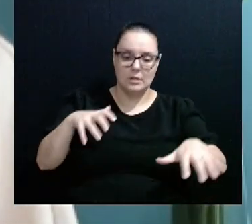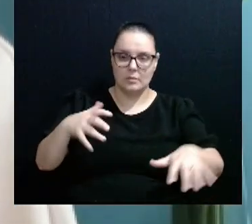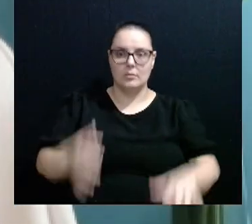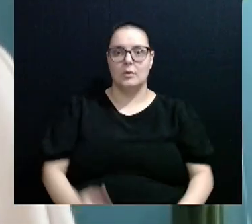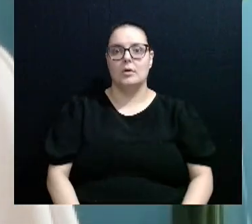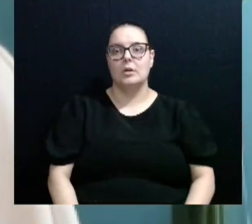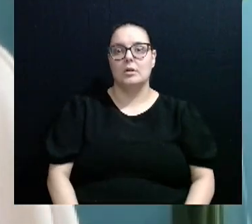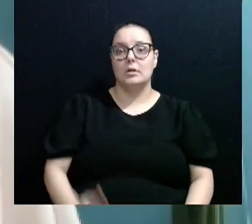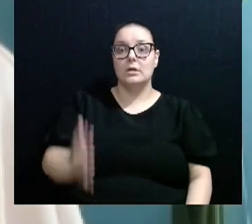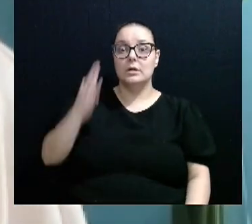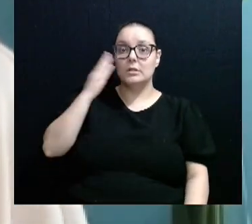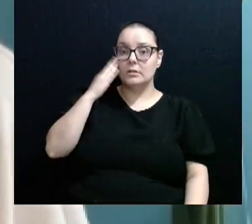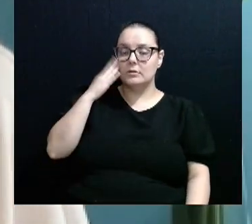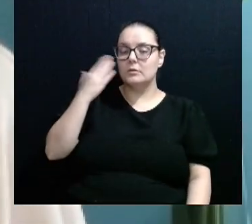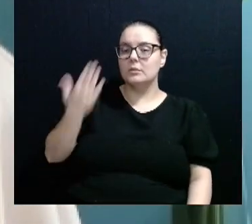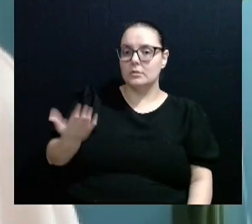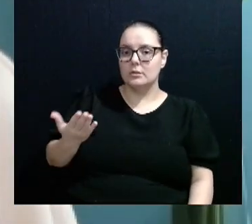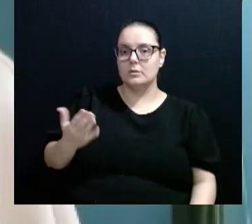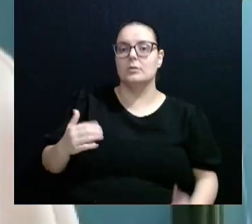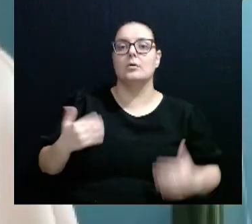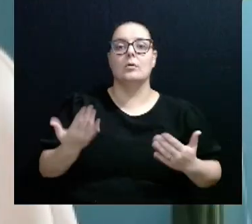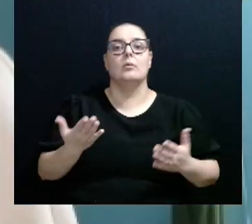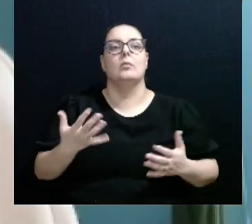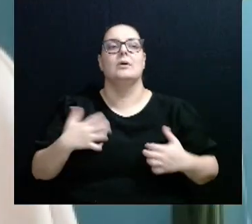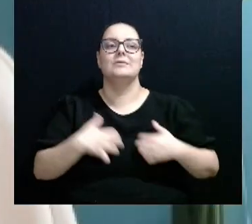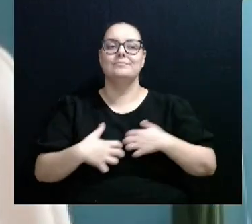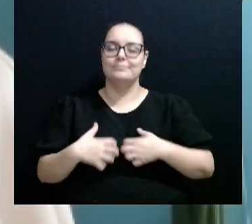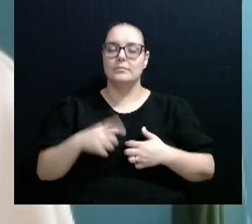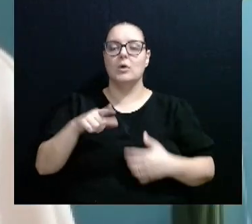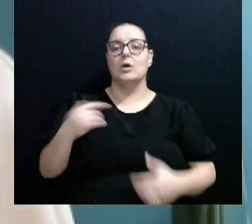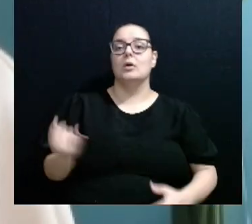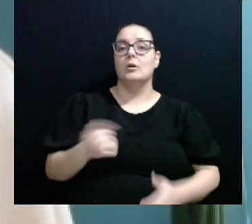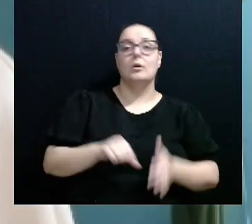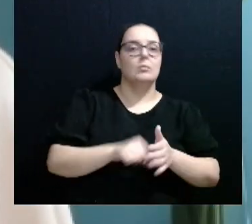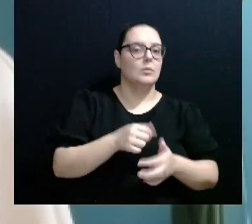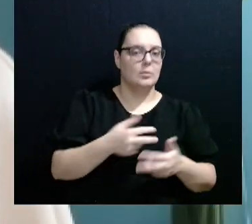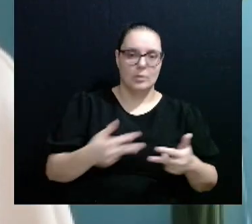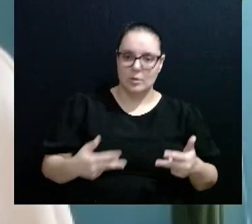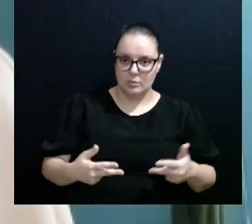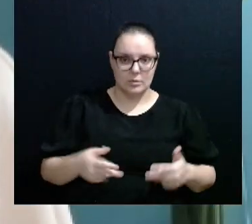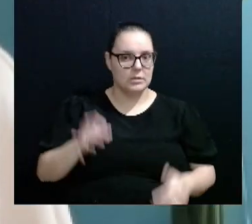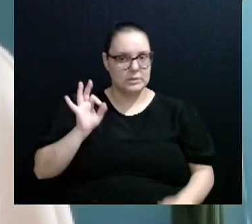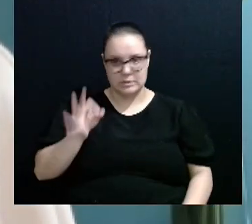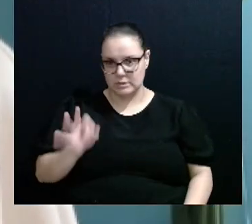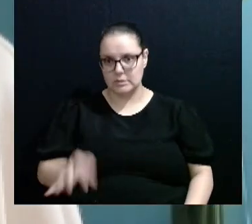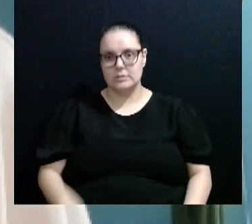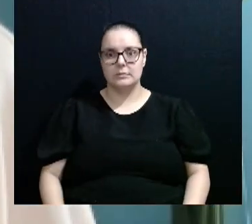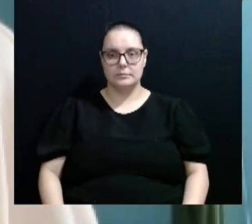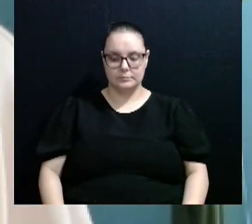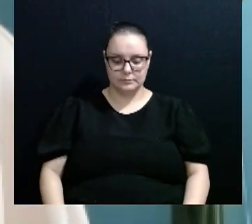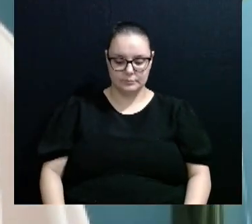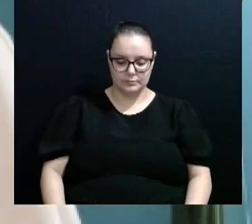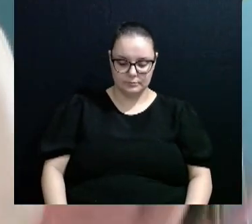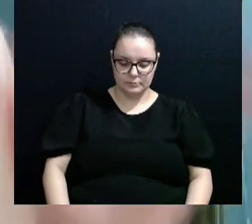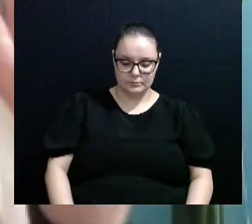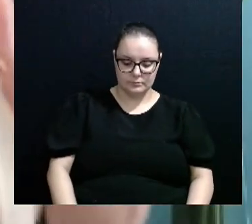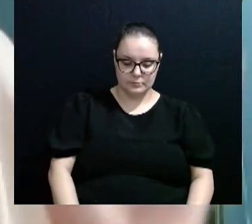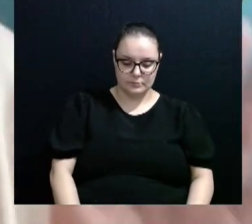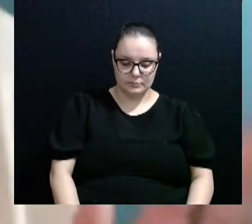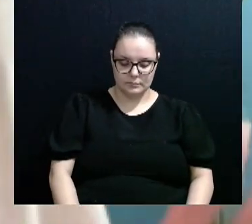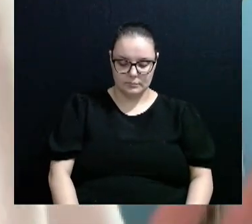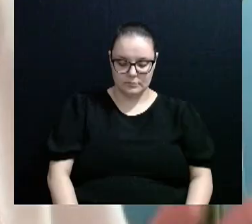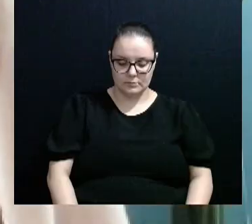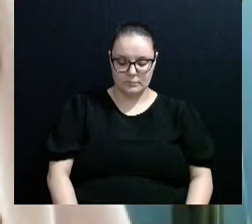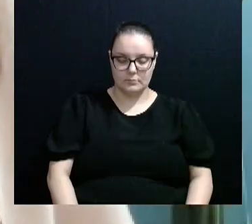é esse incômodo é muito importante, é o primeiro passo, sem sombra de dúvida, né? Posso passar para o